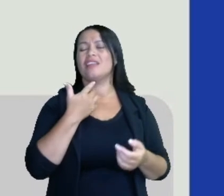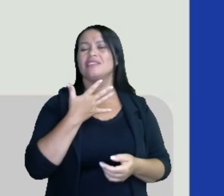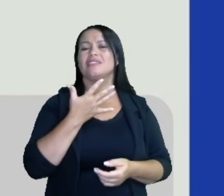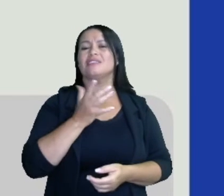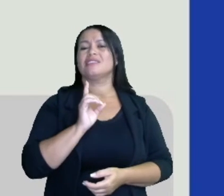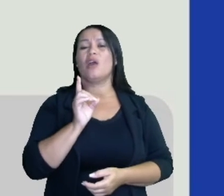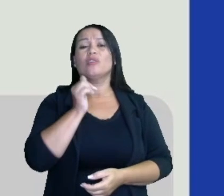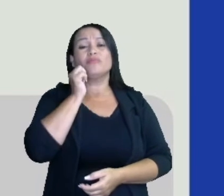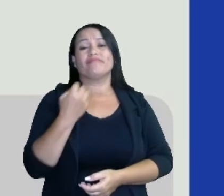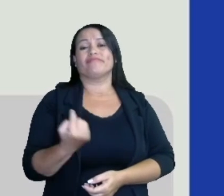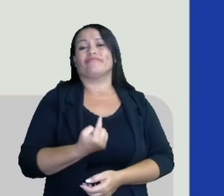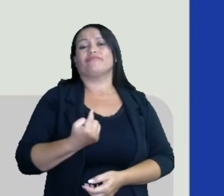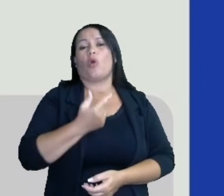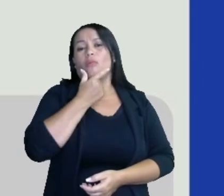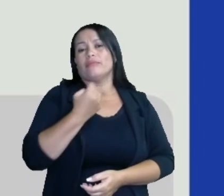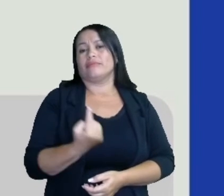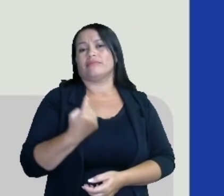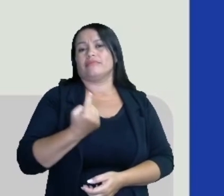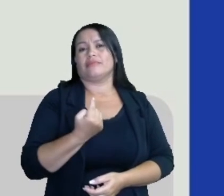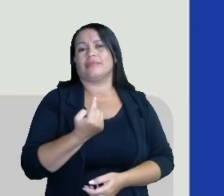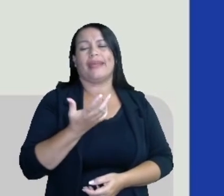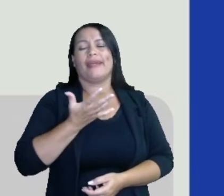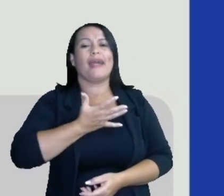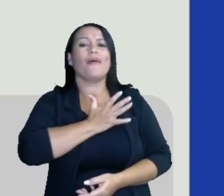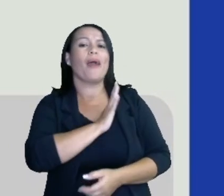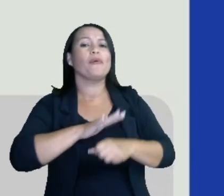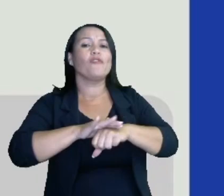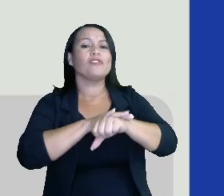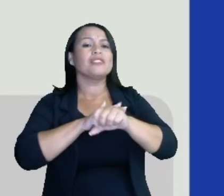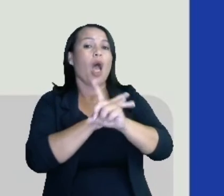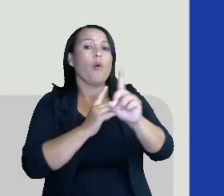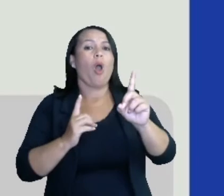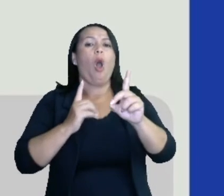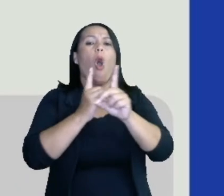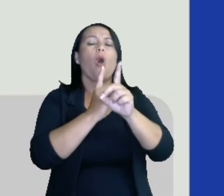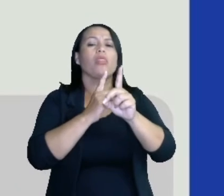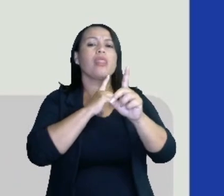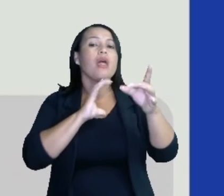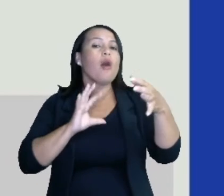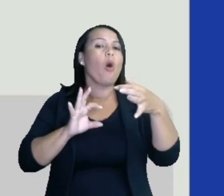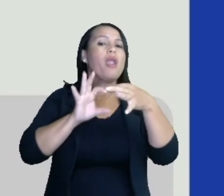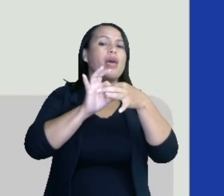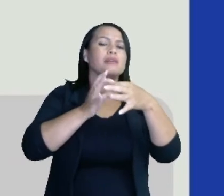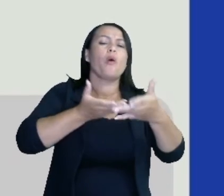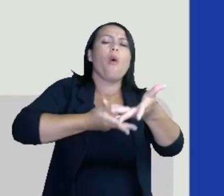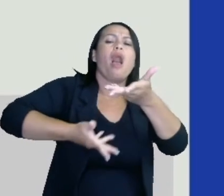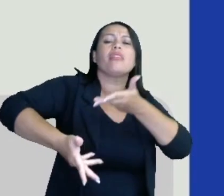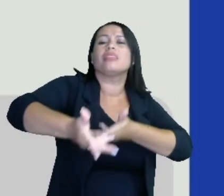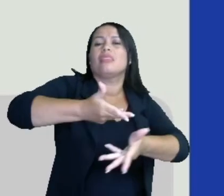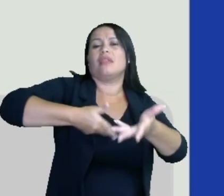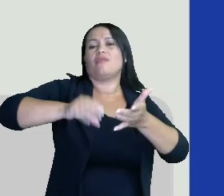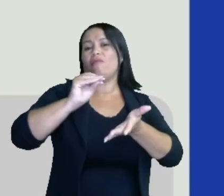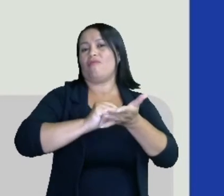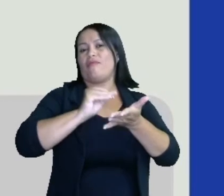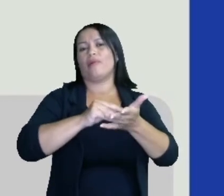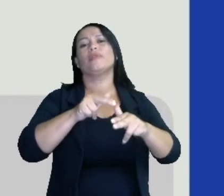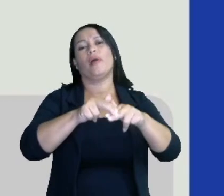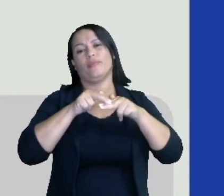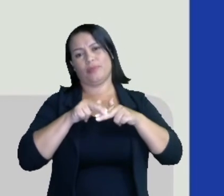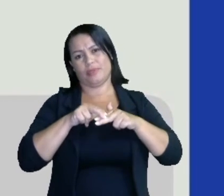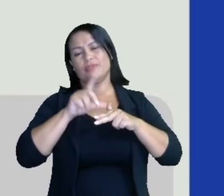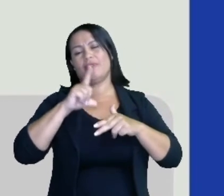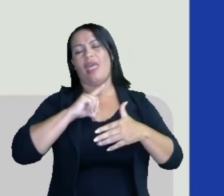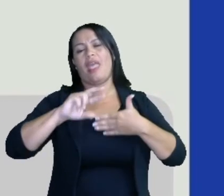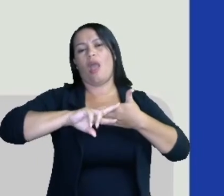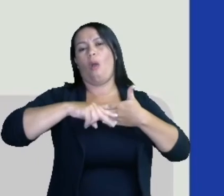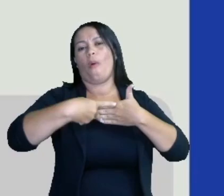estão abertas ao diálogo, ao encontro, né? À conexão, interação. E por isso a consequência